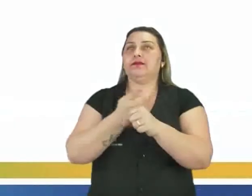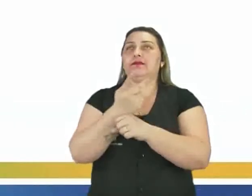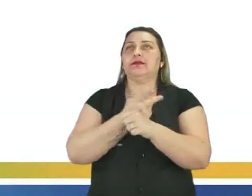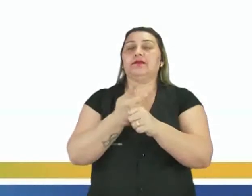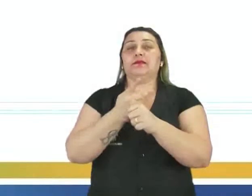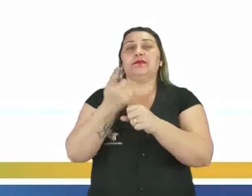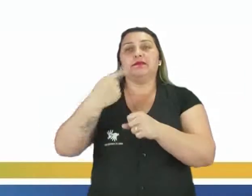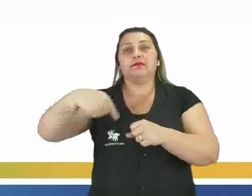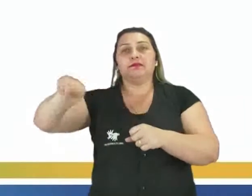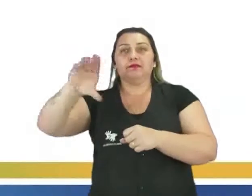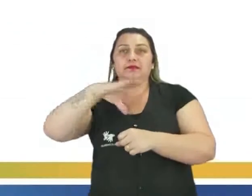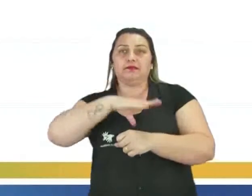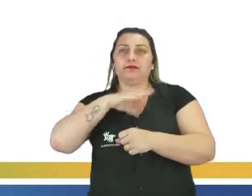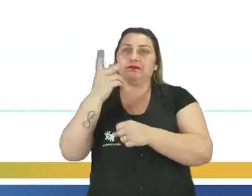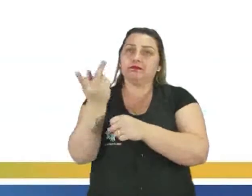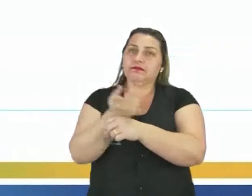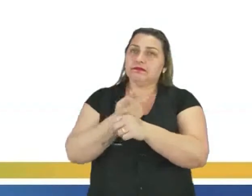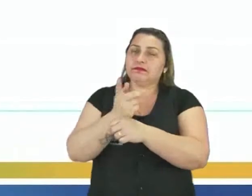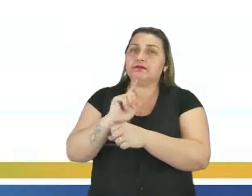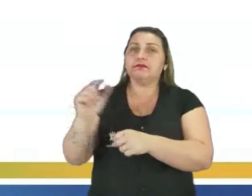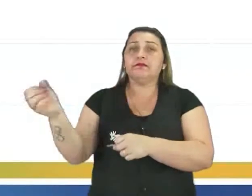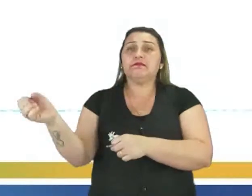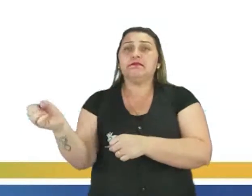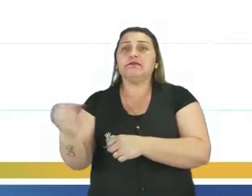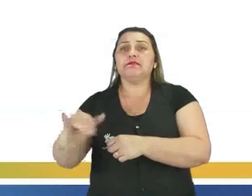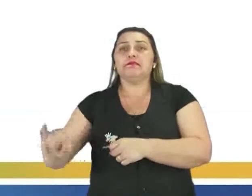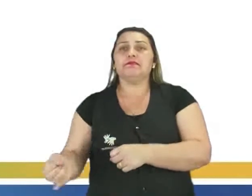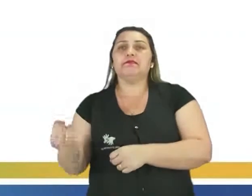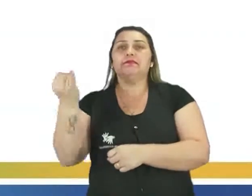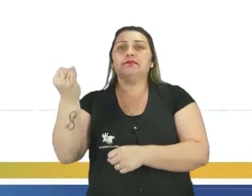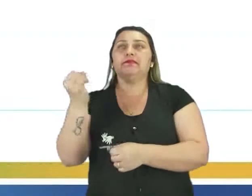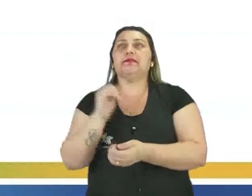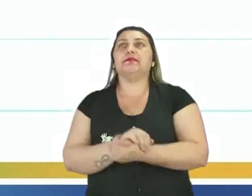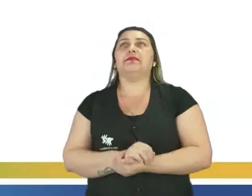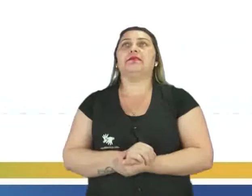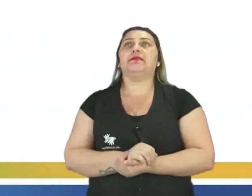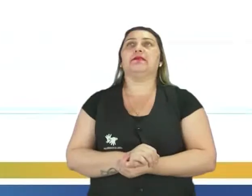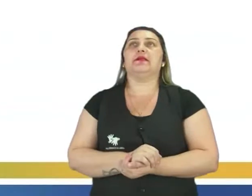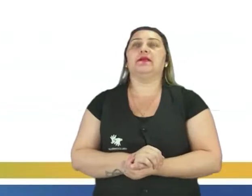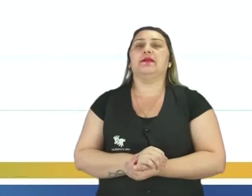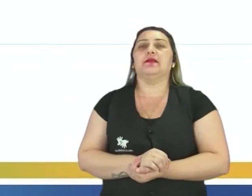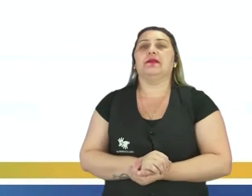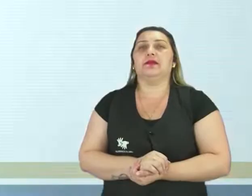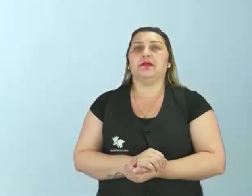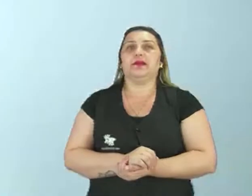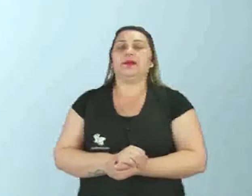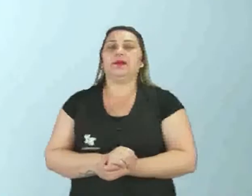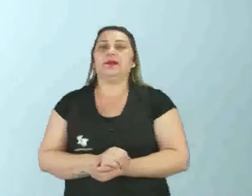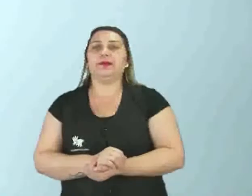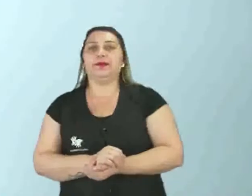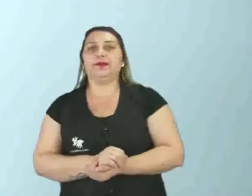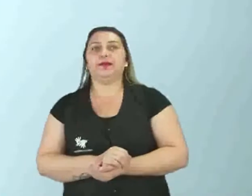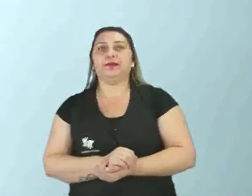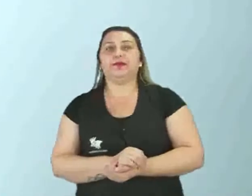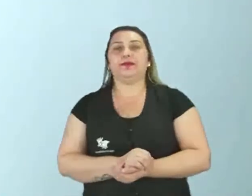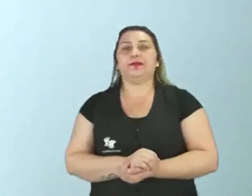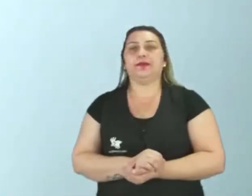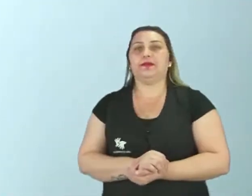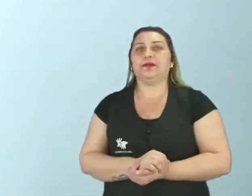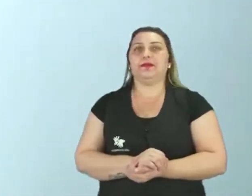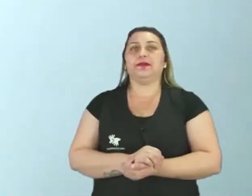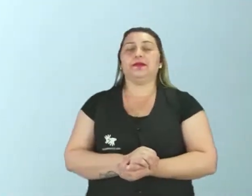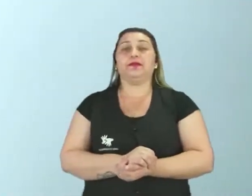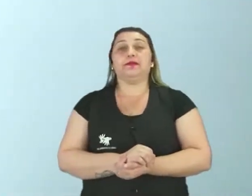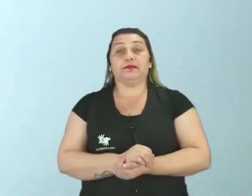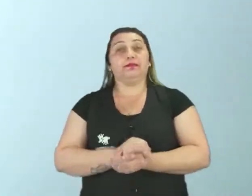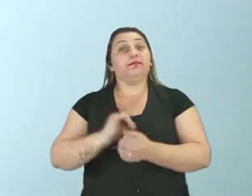para as cidades em busca de novas oportunidades. E essas oportunidades estariam onde? Exatamente nas indústrias.